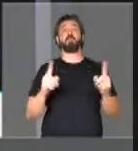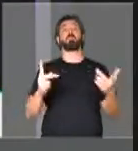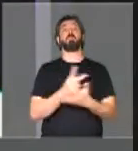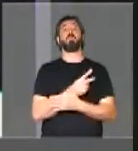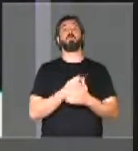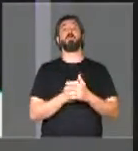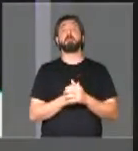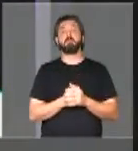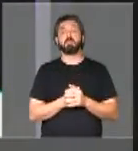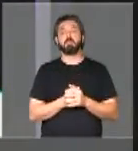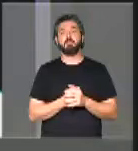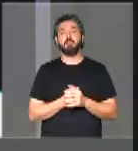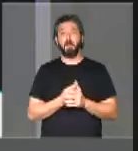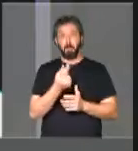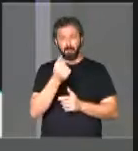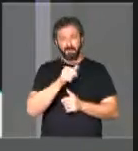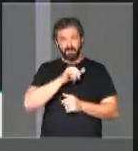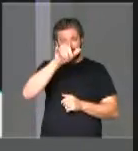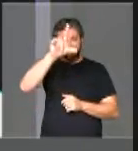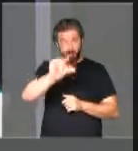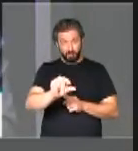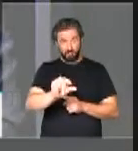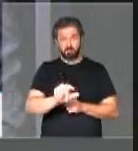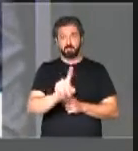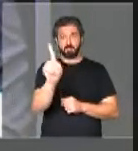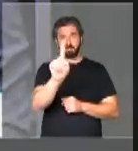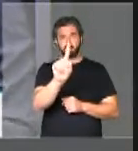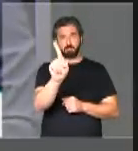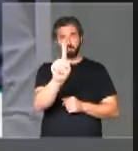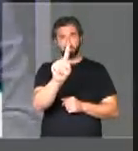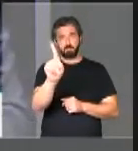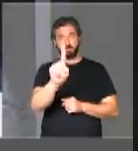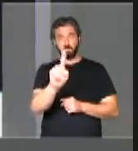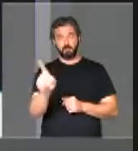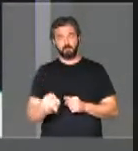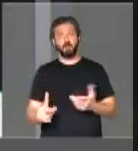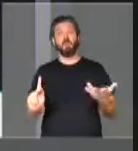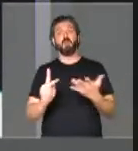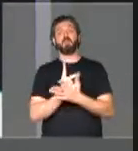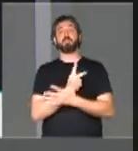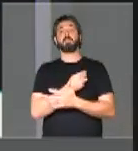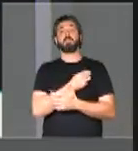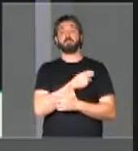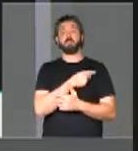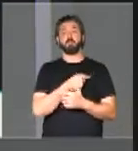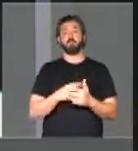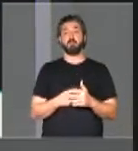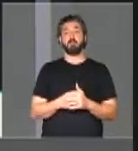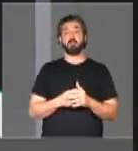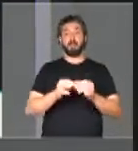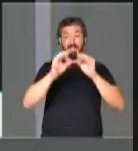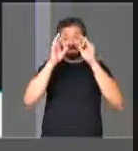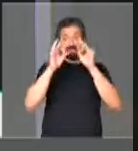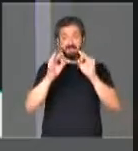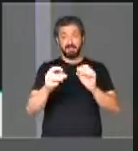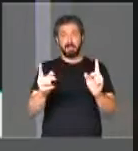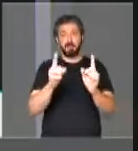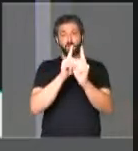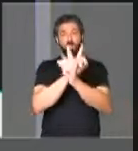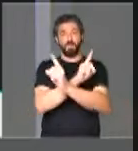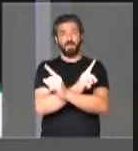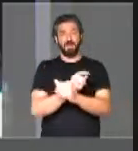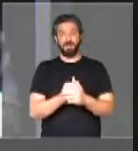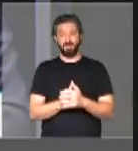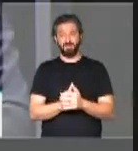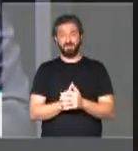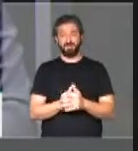é que houve? Diminuíram o preço da passagem? De forma nenhuma. O que aconteceu foi exatamente o